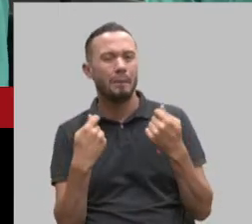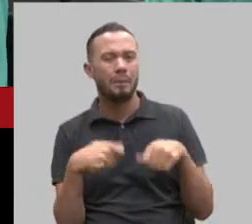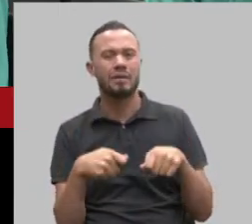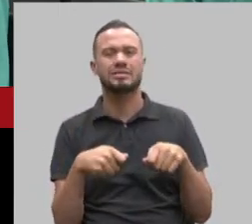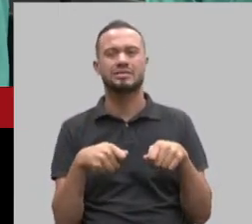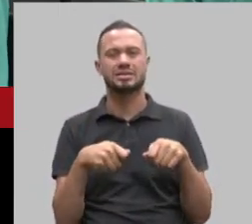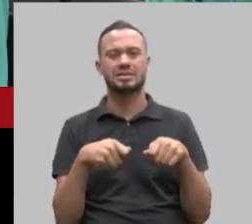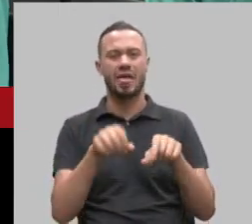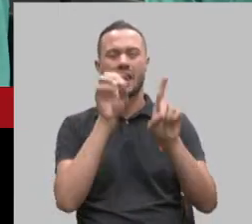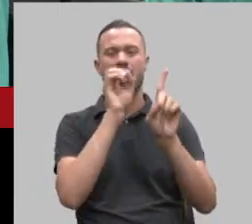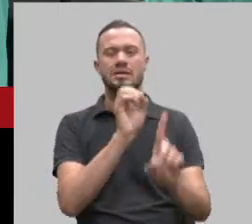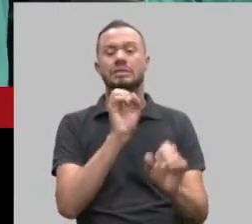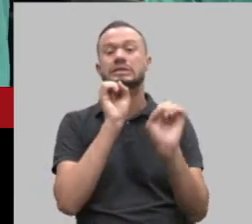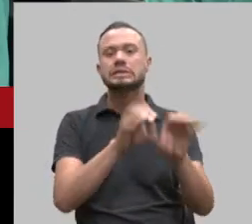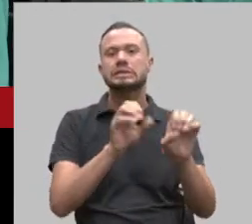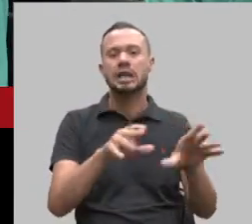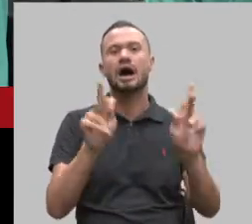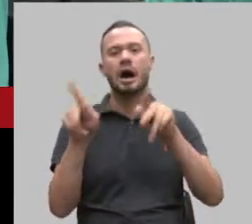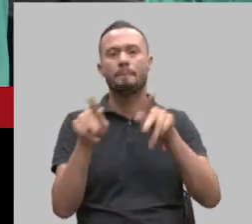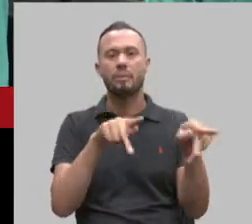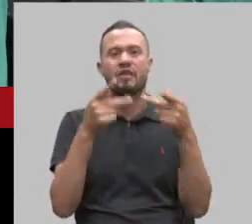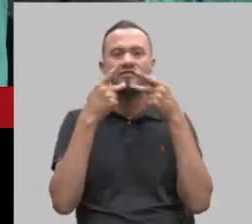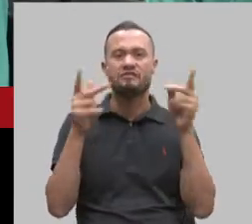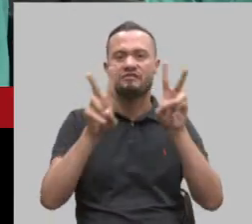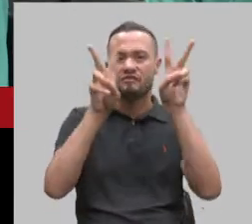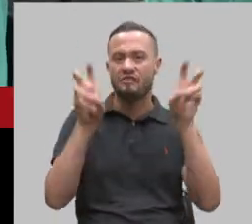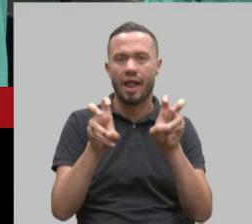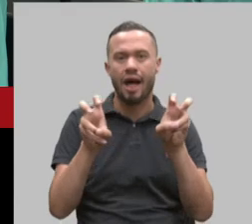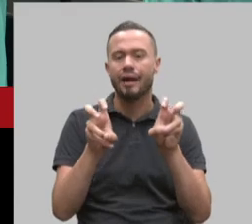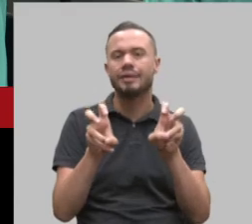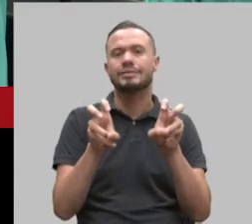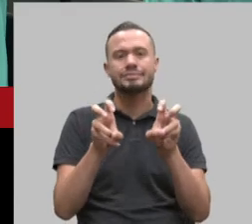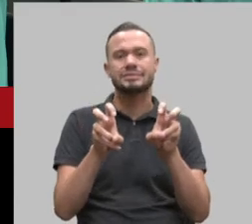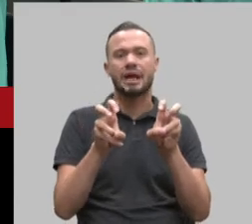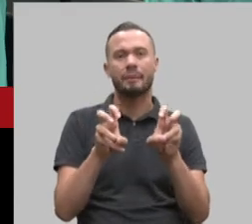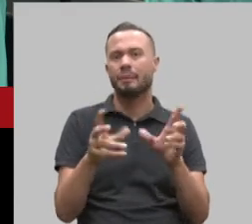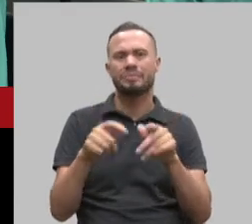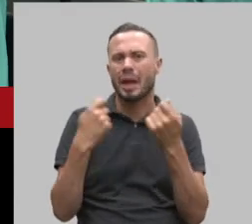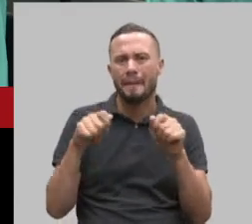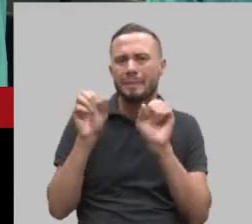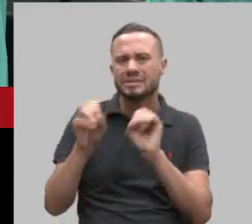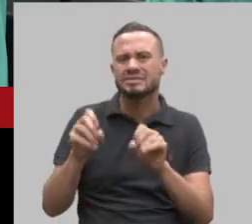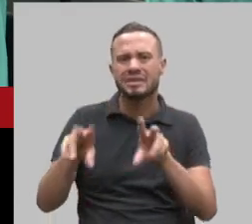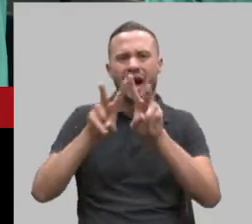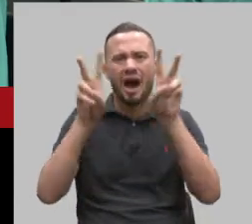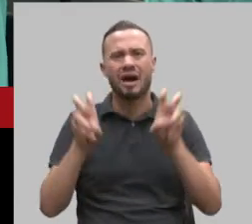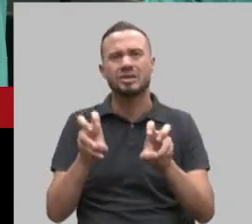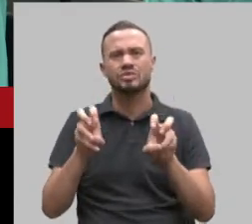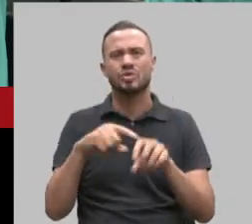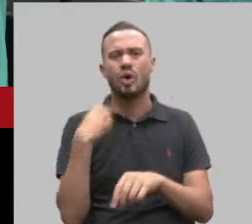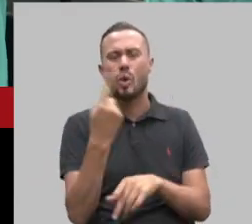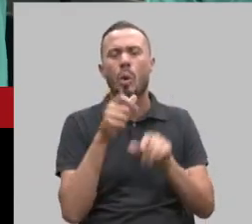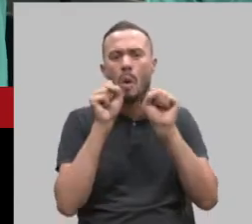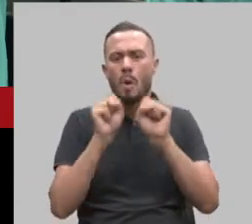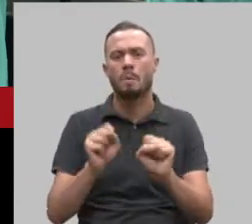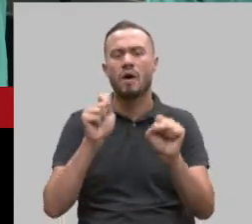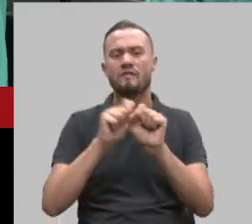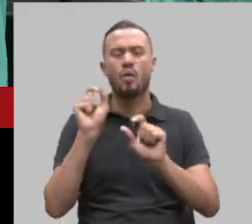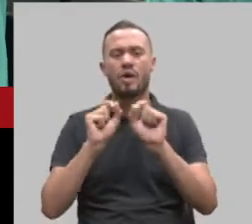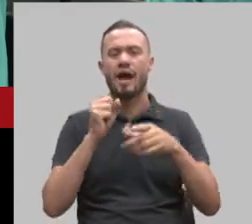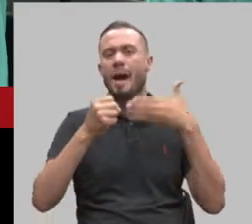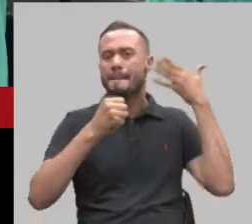os professores para falarem sobre esse assunto não é necessário capacitar professores para falarem sobre esse assunto nós podemos fazer palestras